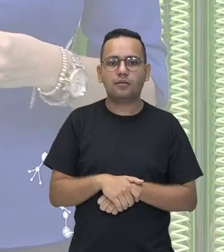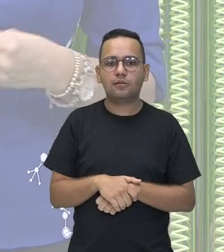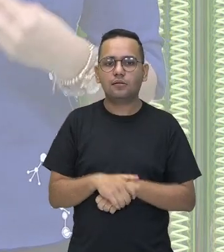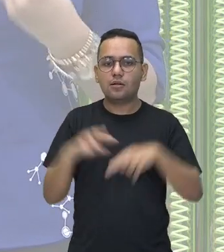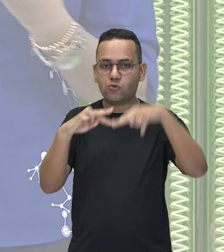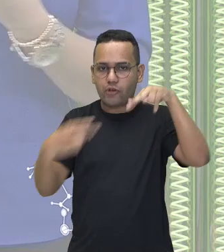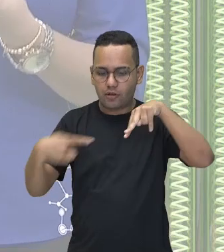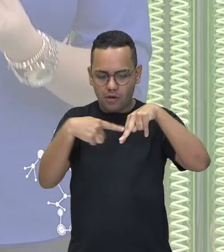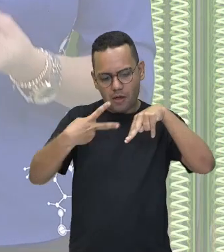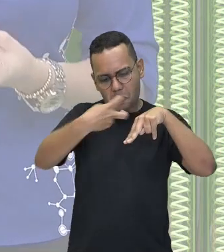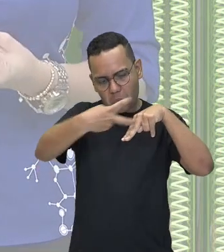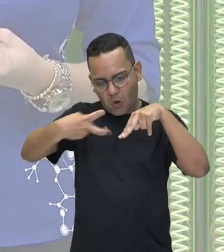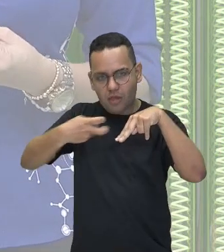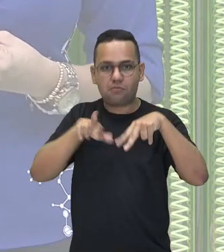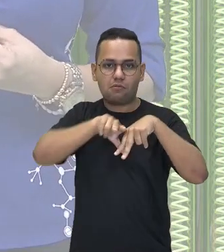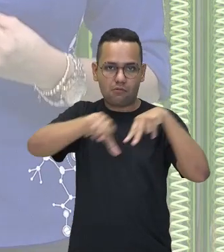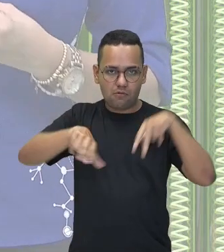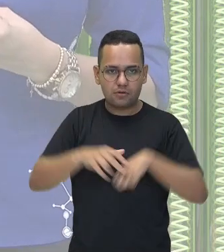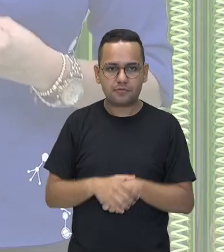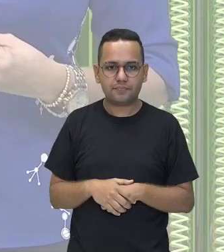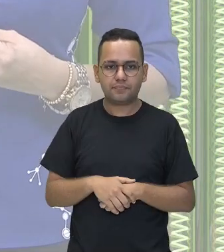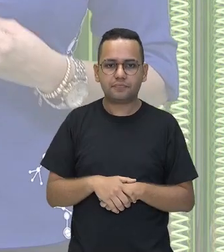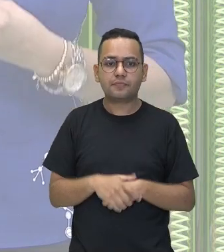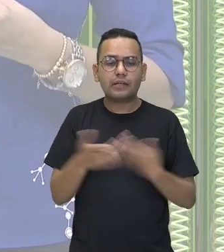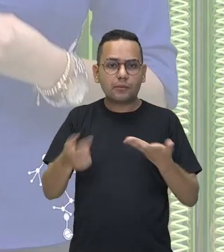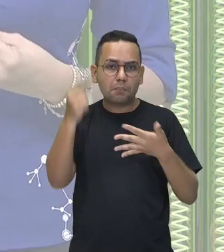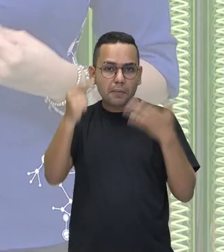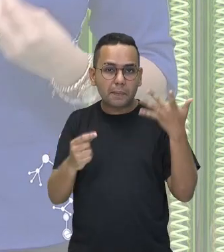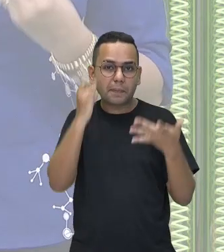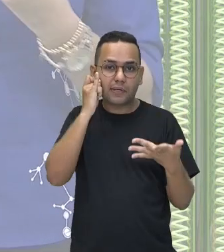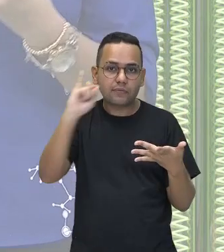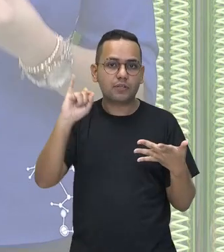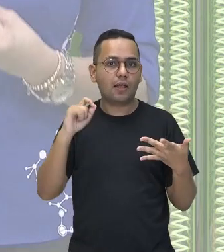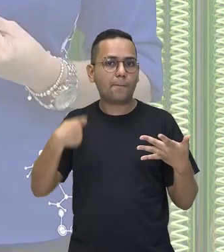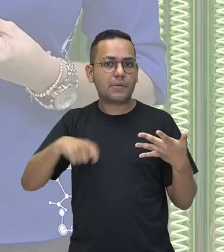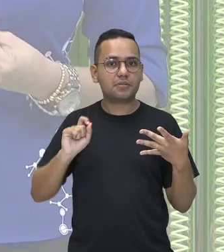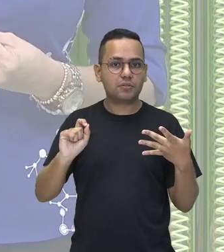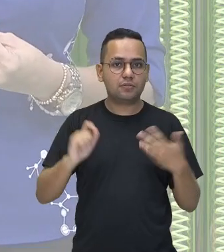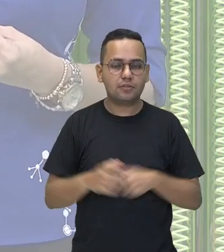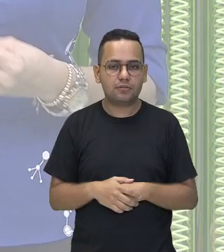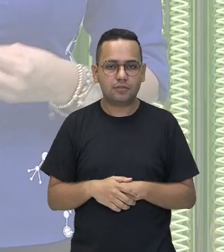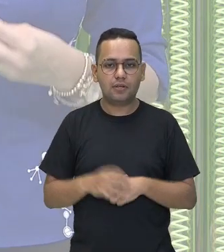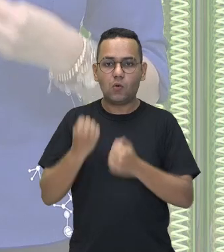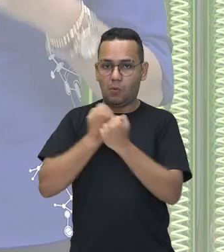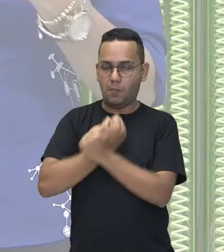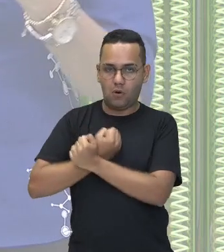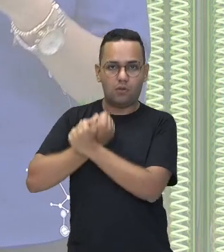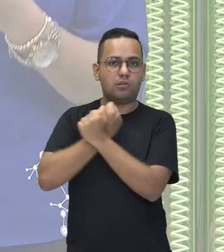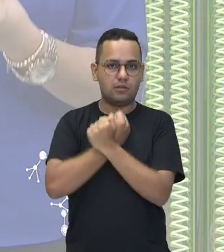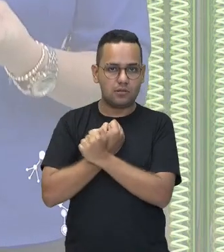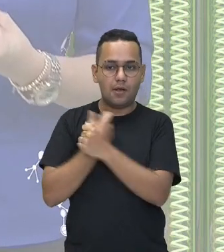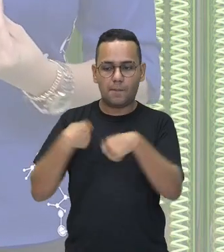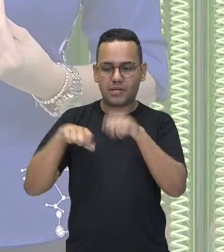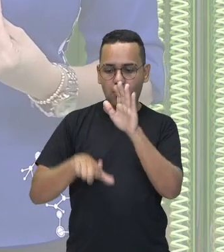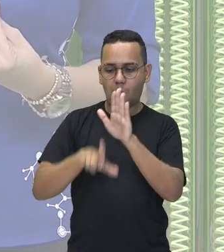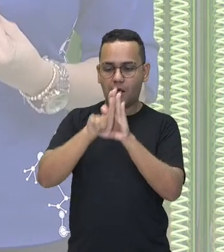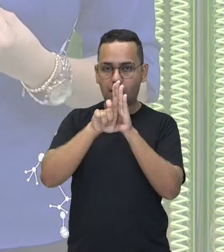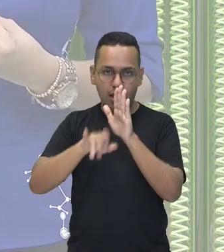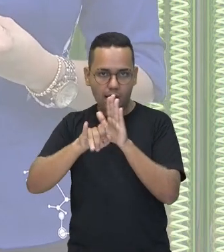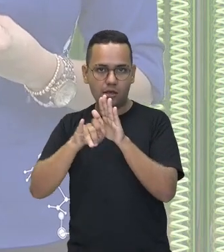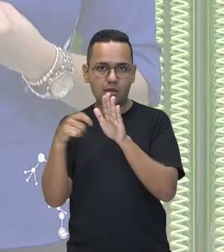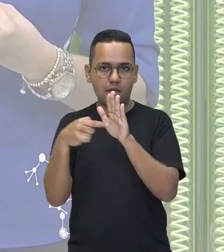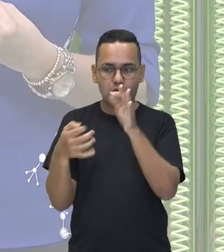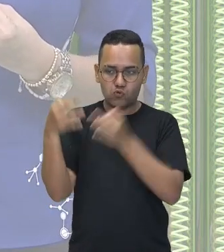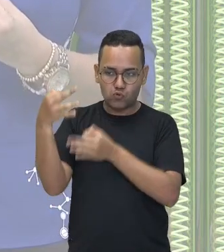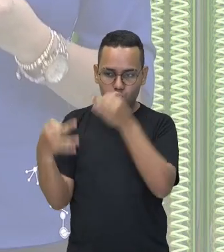né? E para evitar tudo isso, a gente precisa ter uma proteção legal, a justiça trabalhar